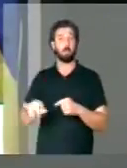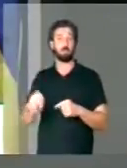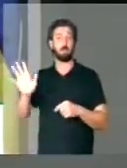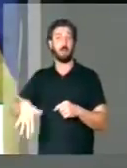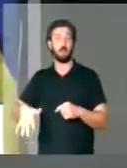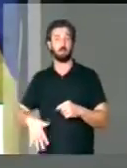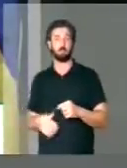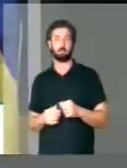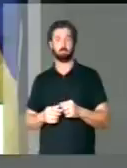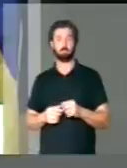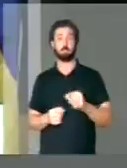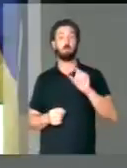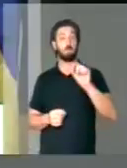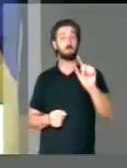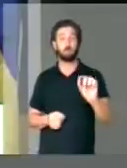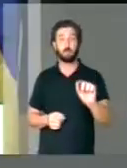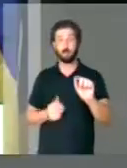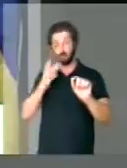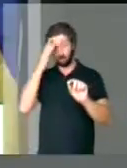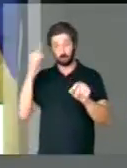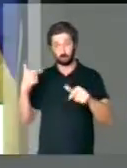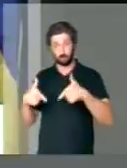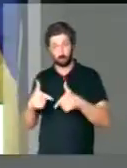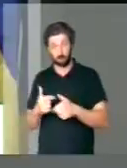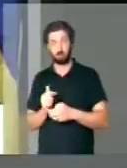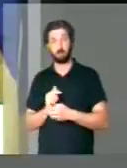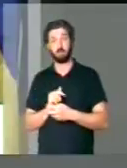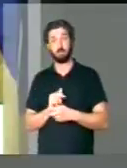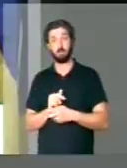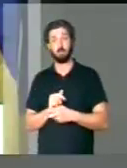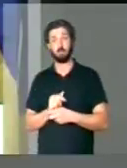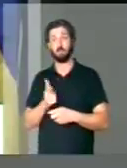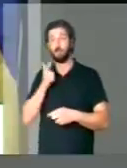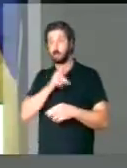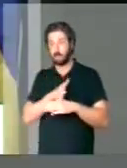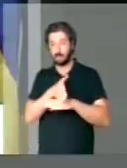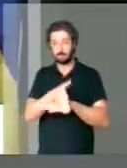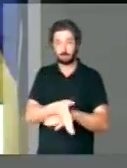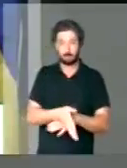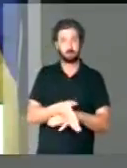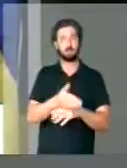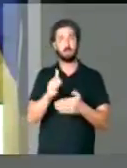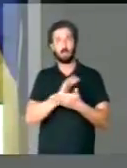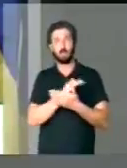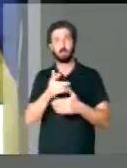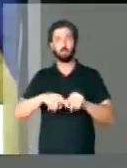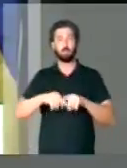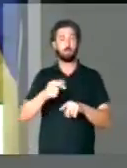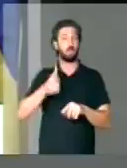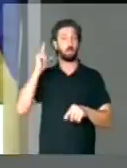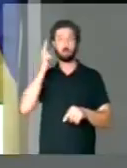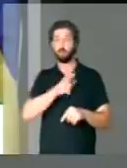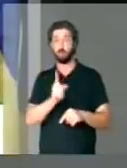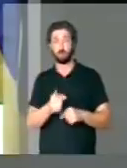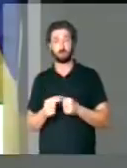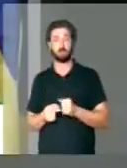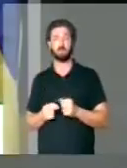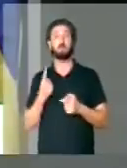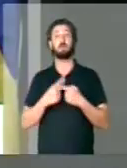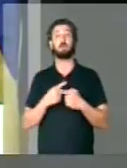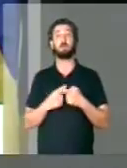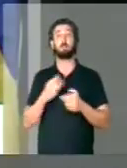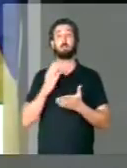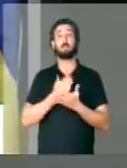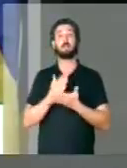menor, fazendo com que o trabalhador brasileiro possa ter acesso a alguns bens que antes não tinha acesso, porque